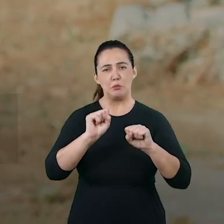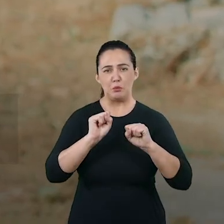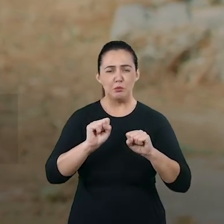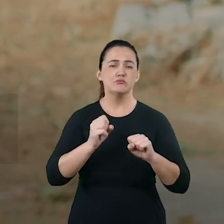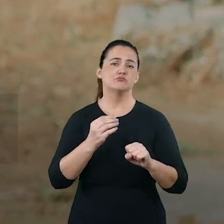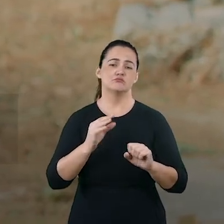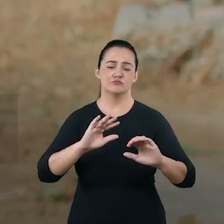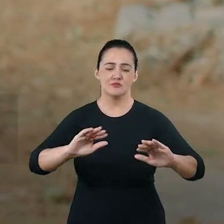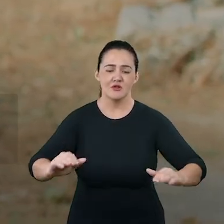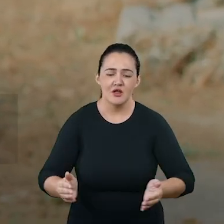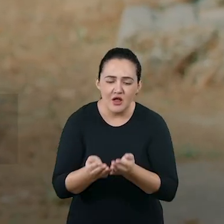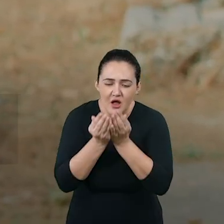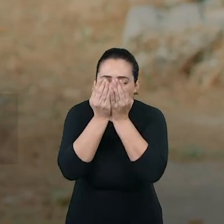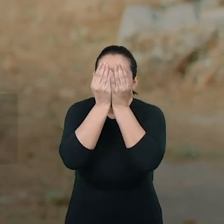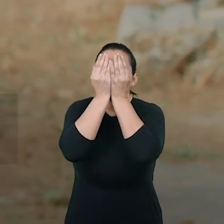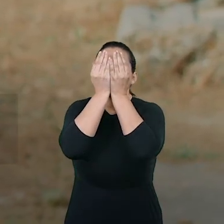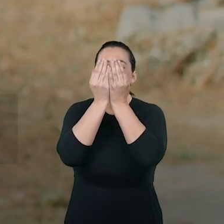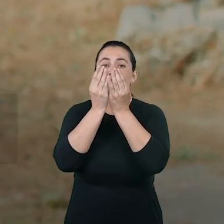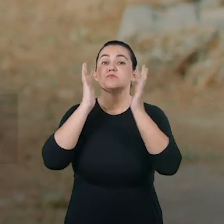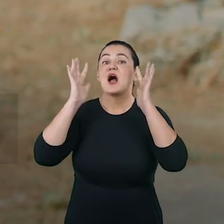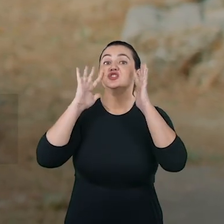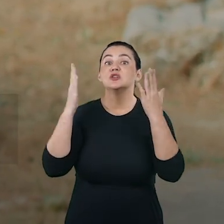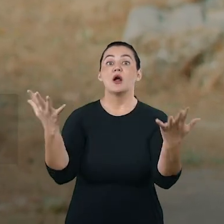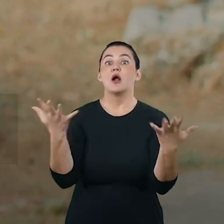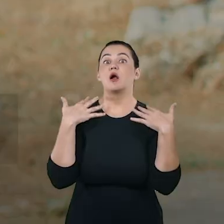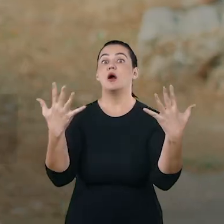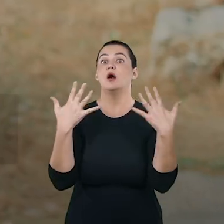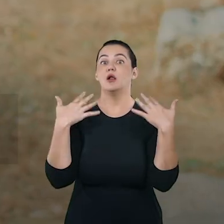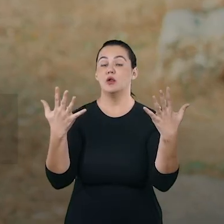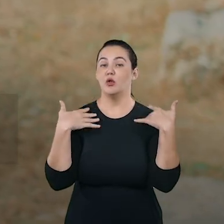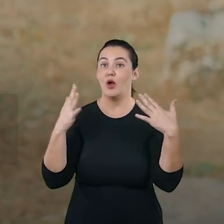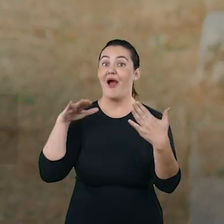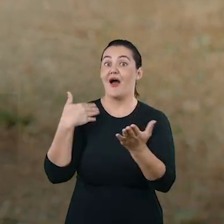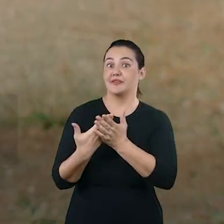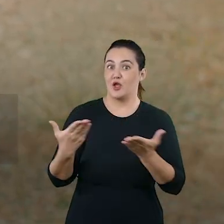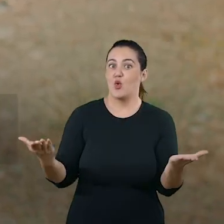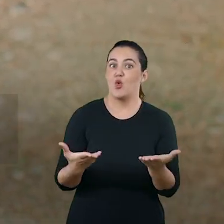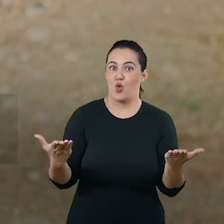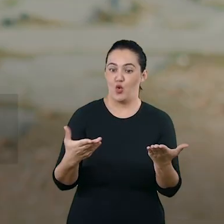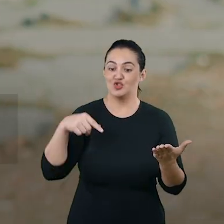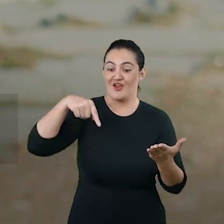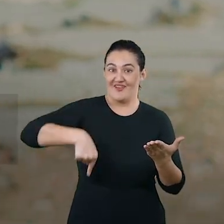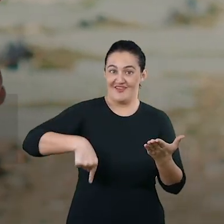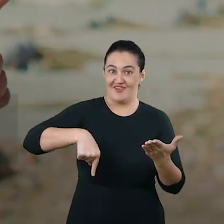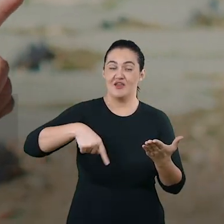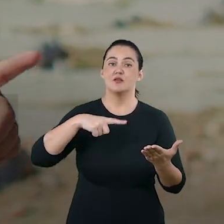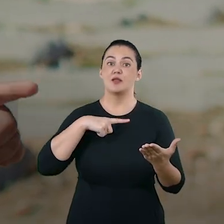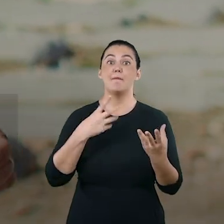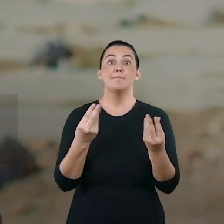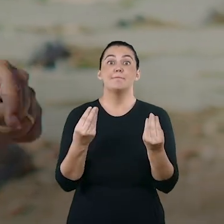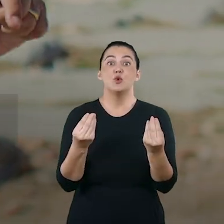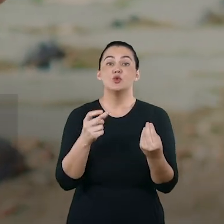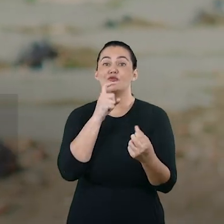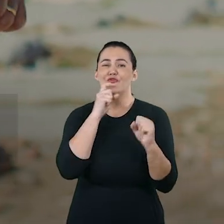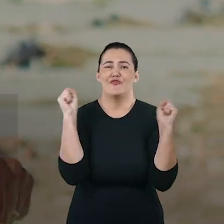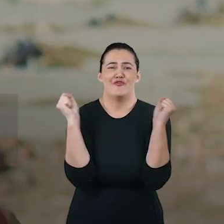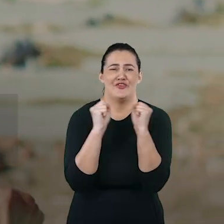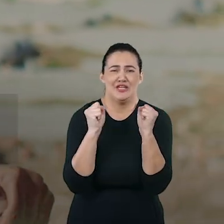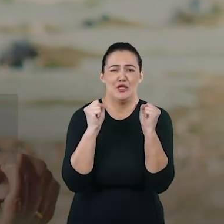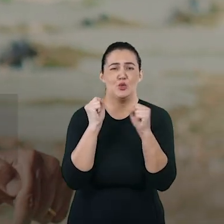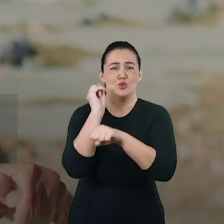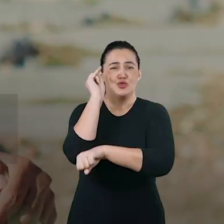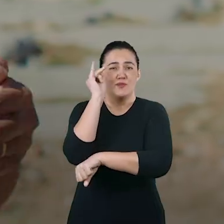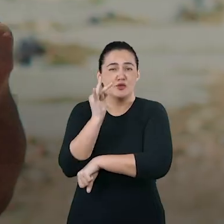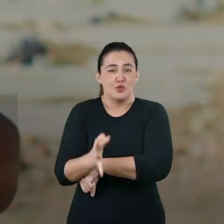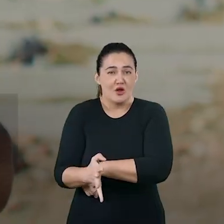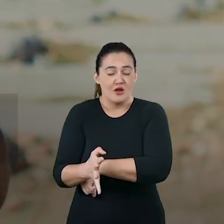no calor que fazia aqui, aliás, faz até hoje, essa região é uma região de extremos, porque na época do frio, aqui faz muito